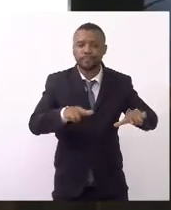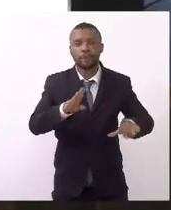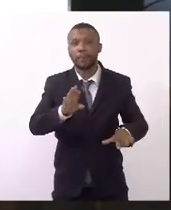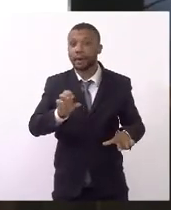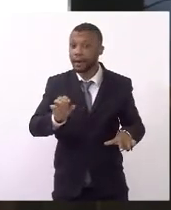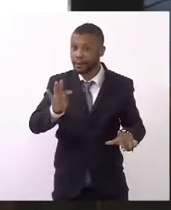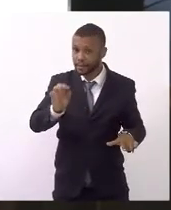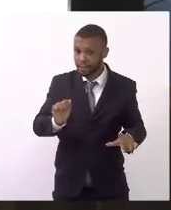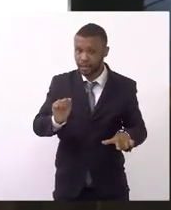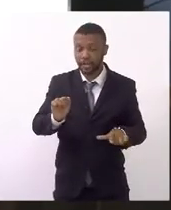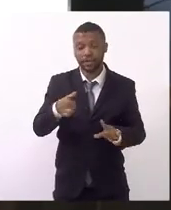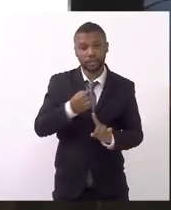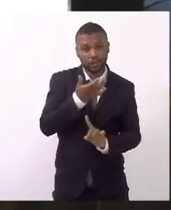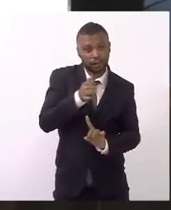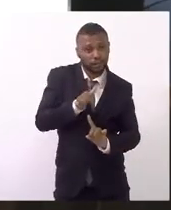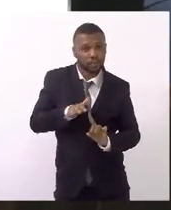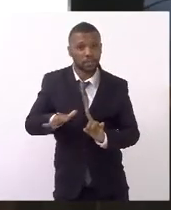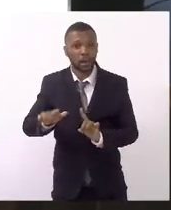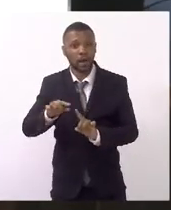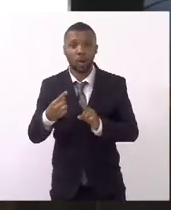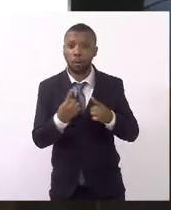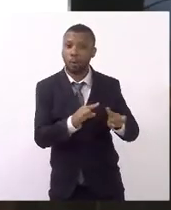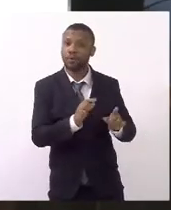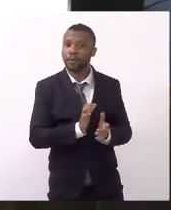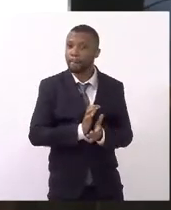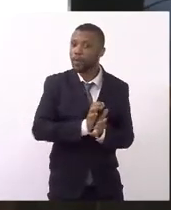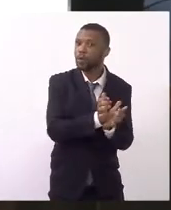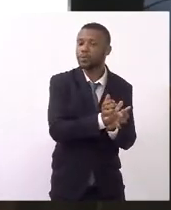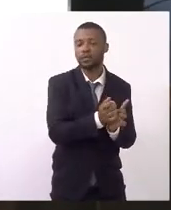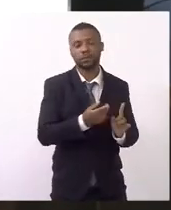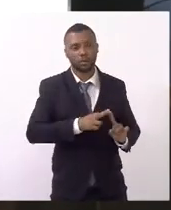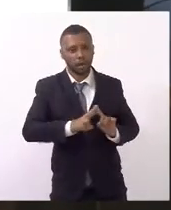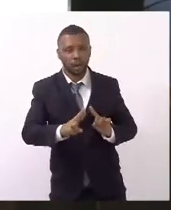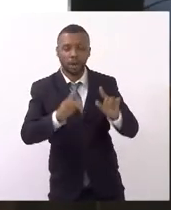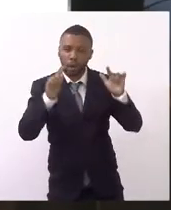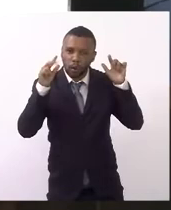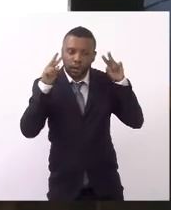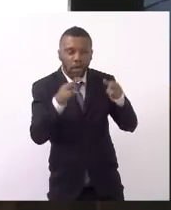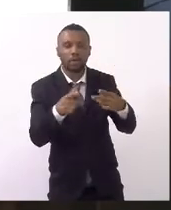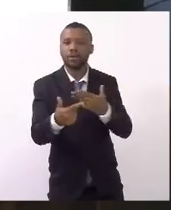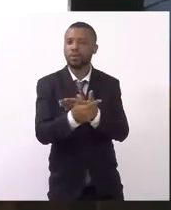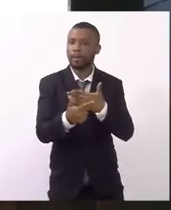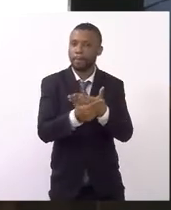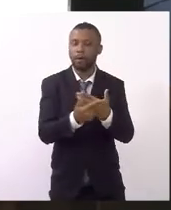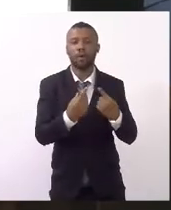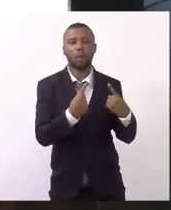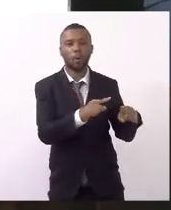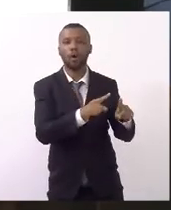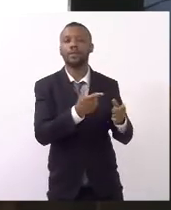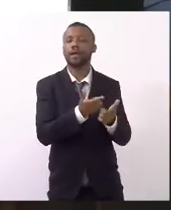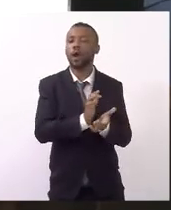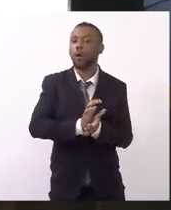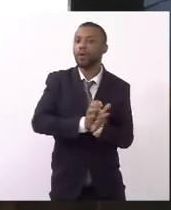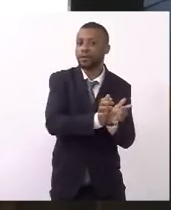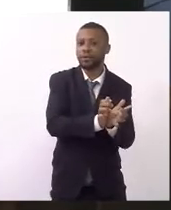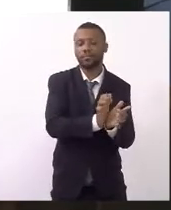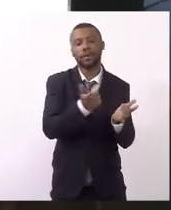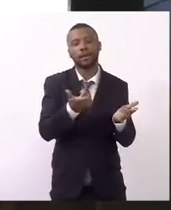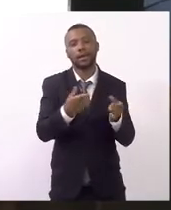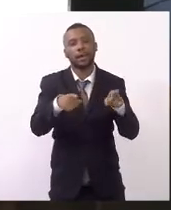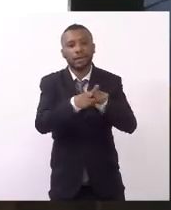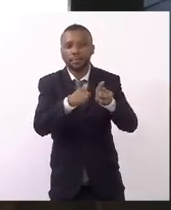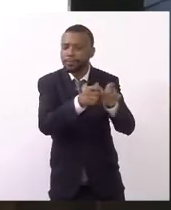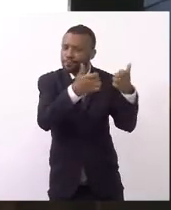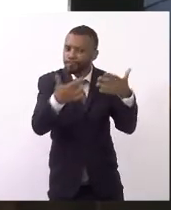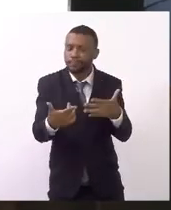contra o racismo religioso reconhecendo seu papel de luta contra o racismo e na manutenção das tradições afro-brasileiras